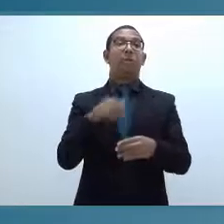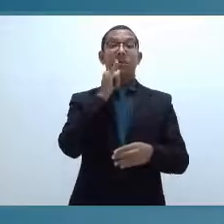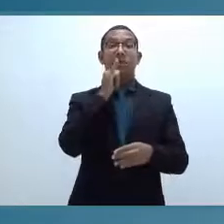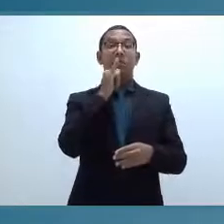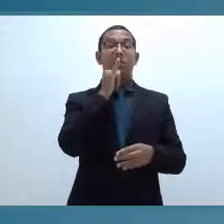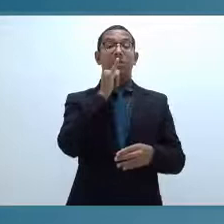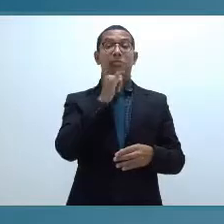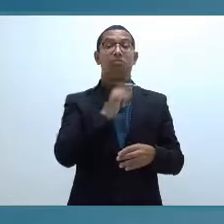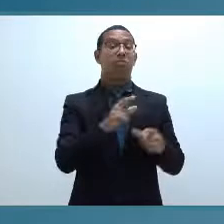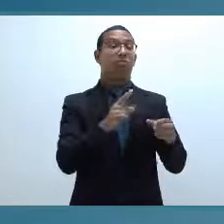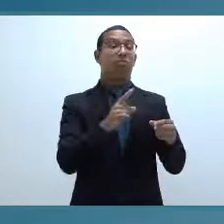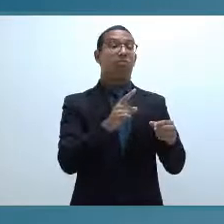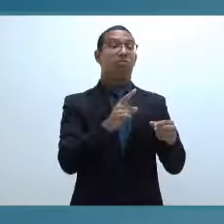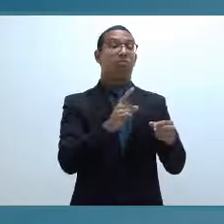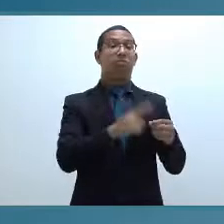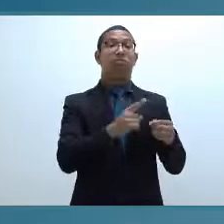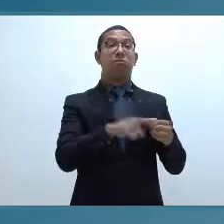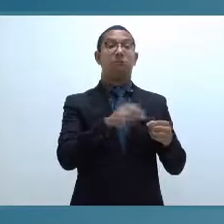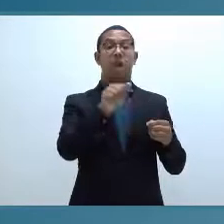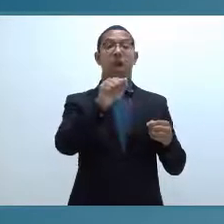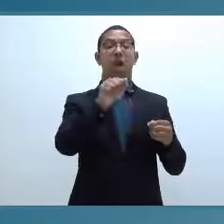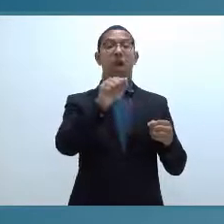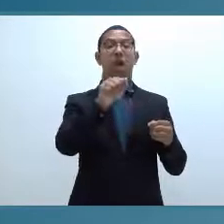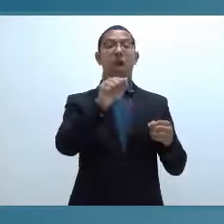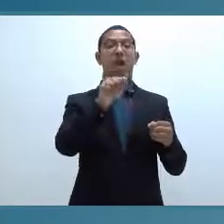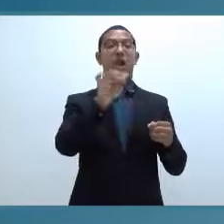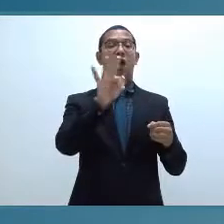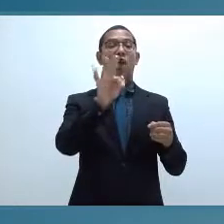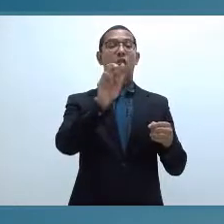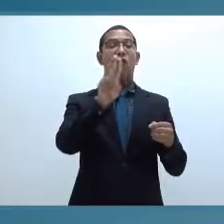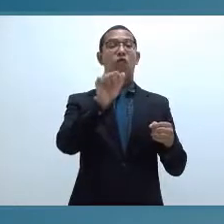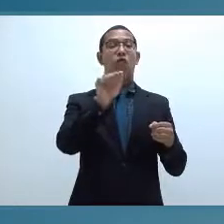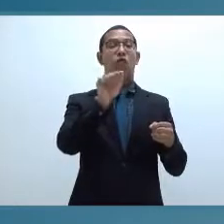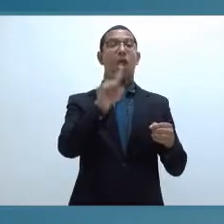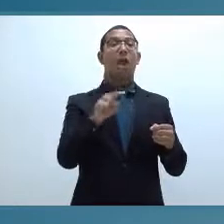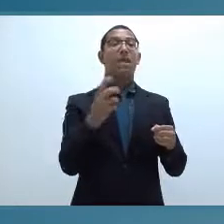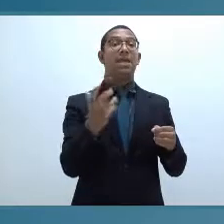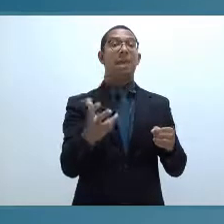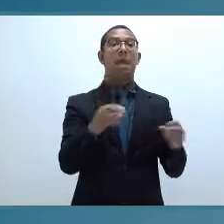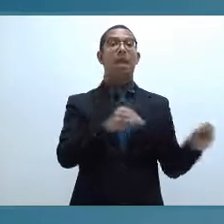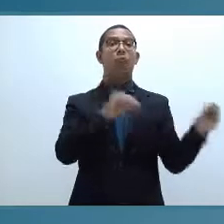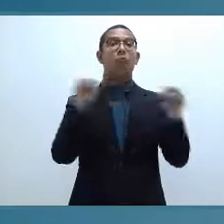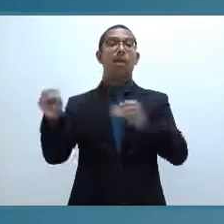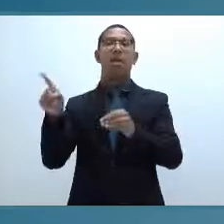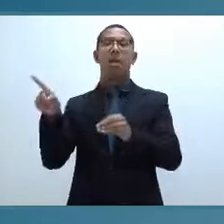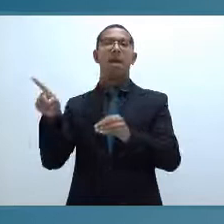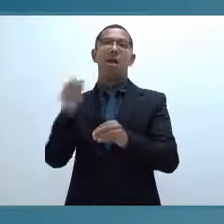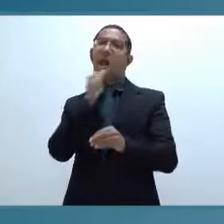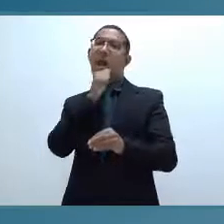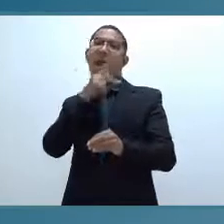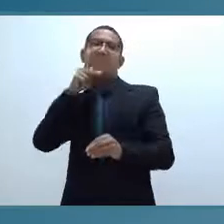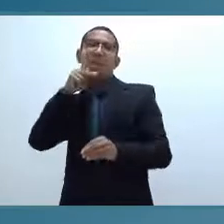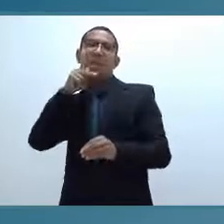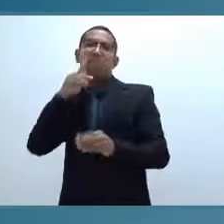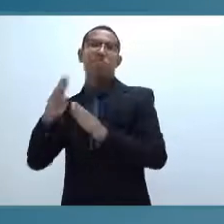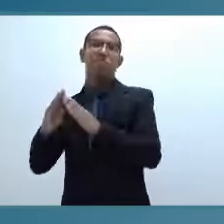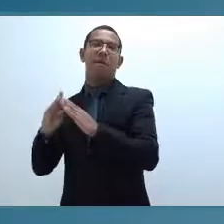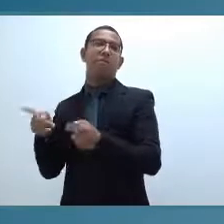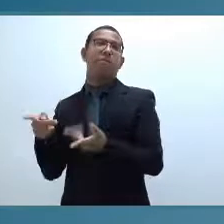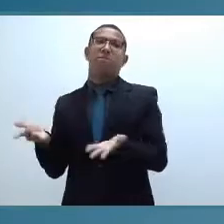nós estamos decidindo nesse sentido. Então eu vejo assim que tem que ser muito bem analisado, os motivos têm que ser muito